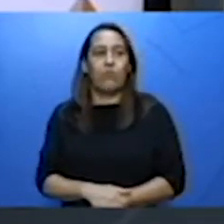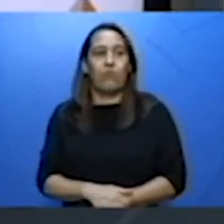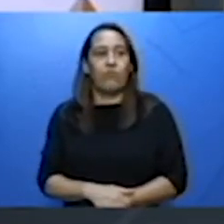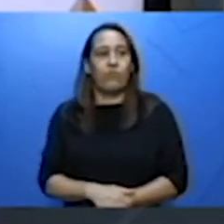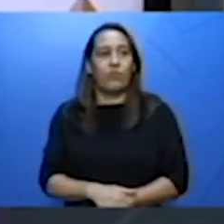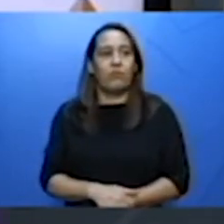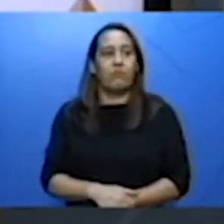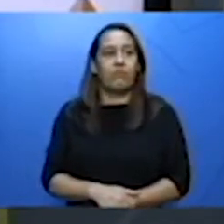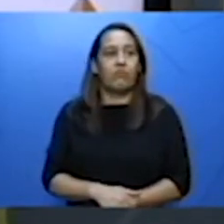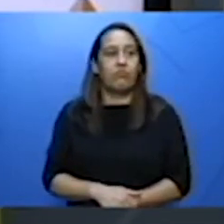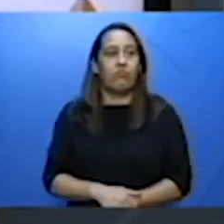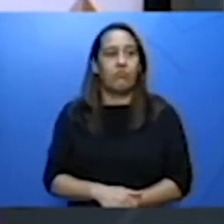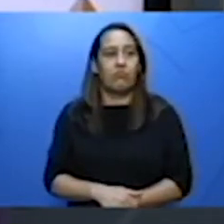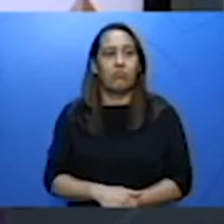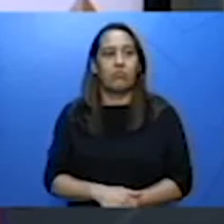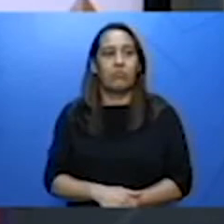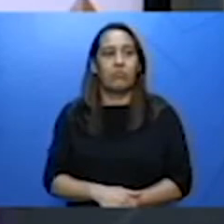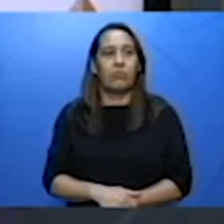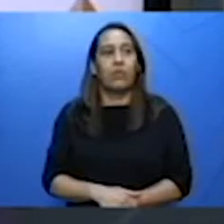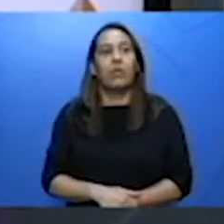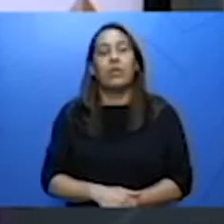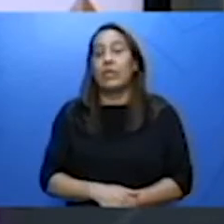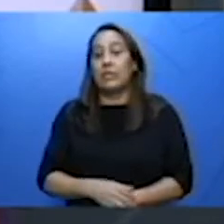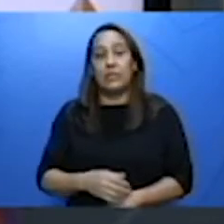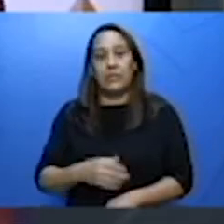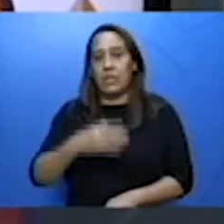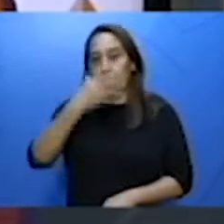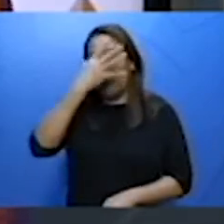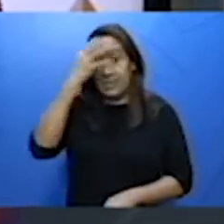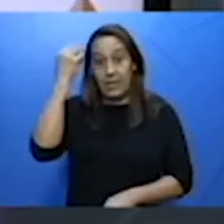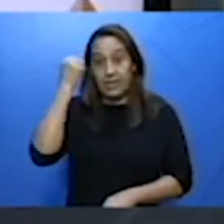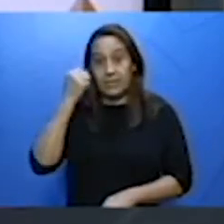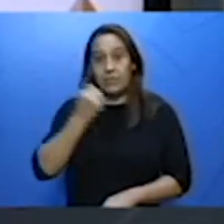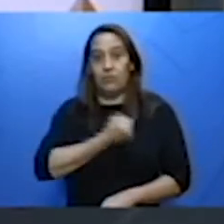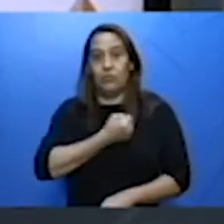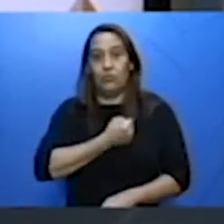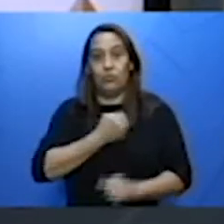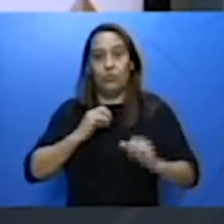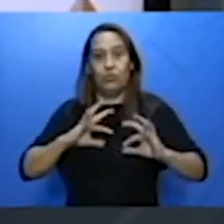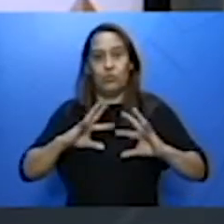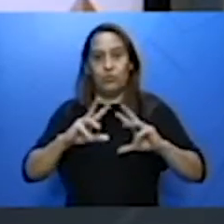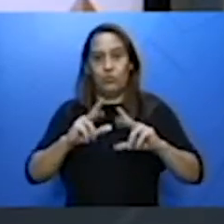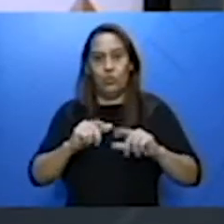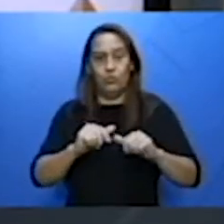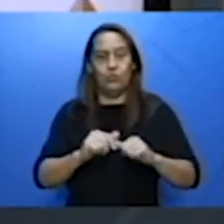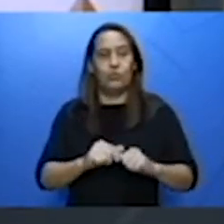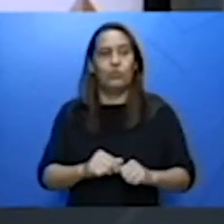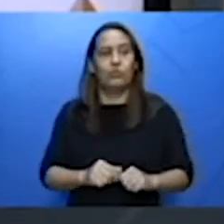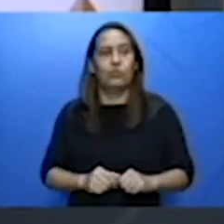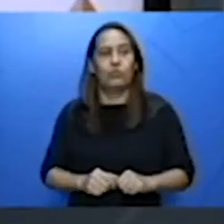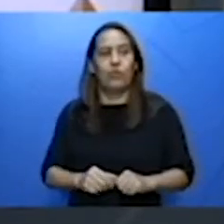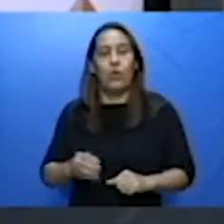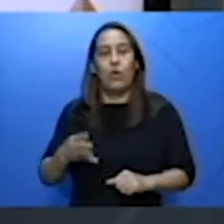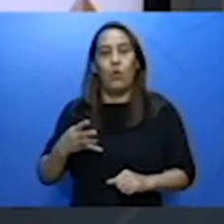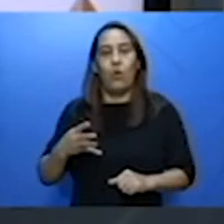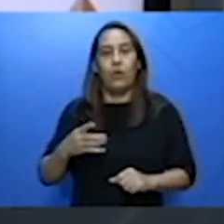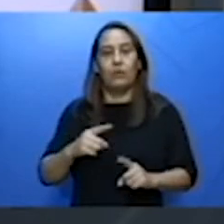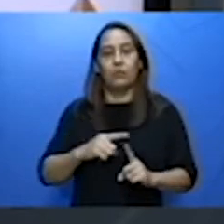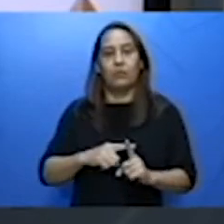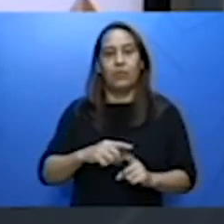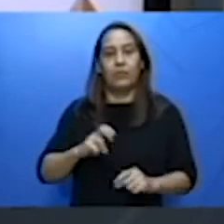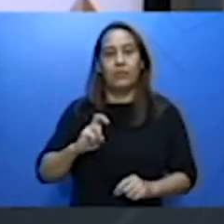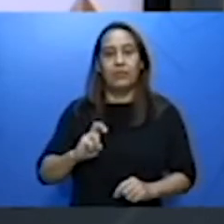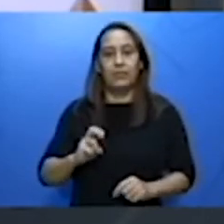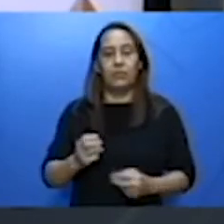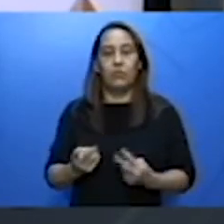dela e erra a conta. Então, a gente até começa por ela, para não se esquecer. 1 mais 3, 4, né?